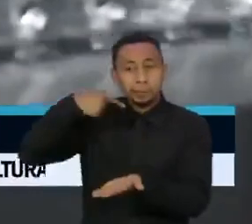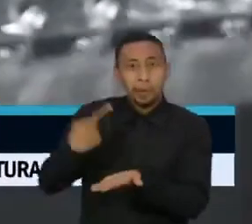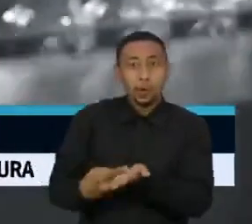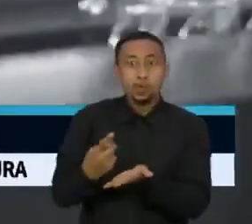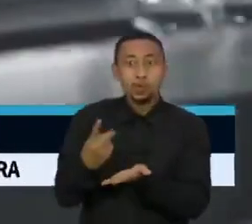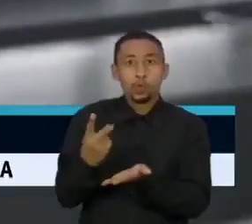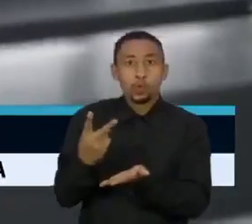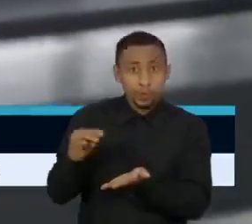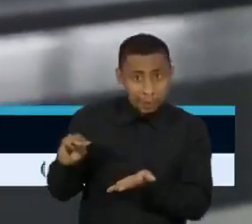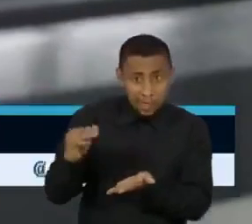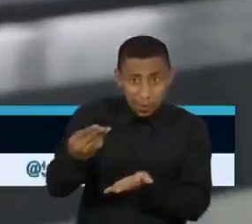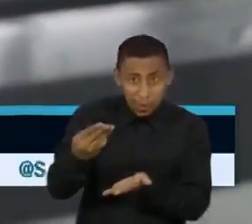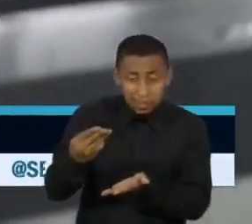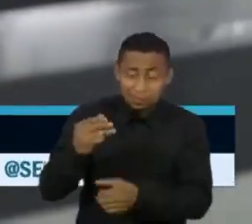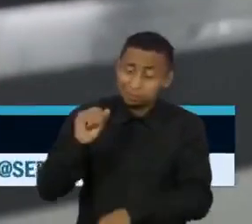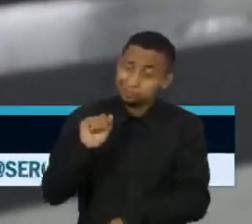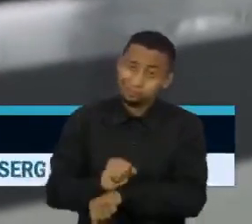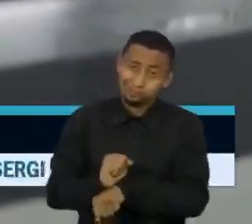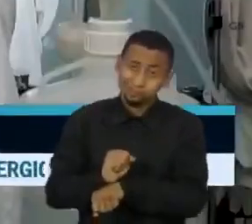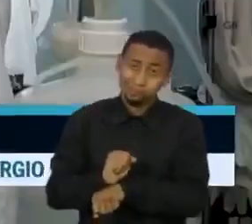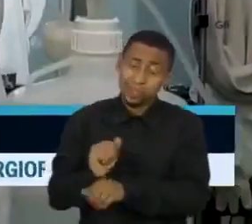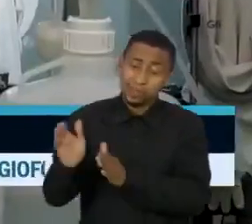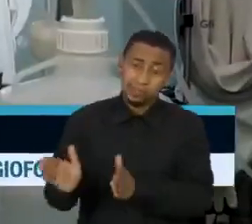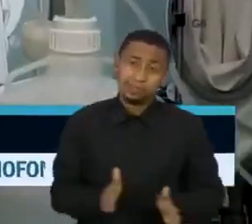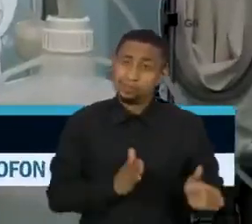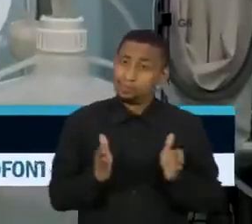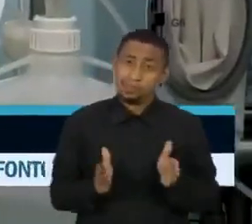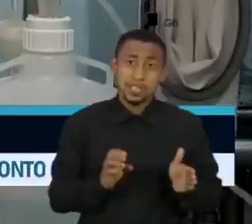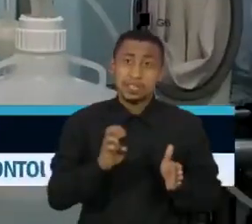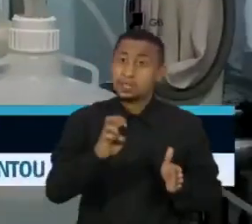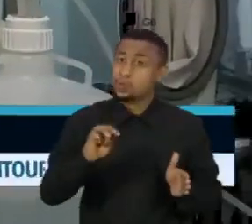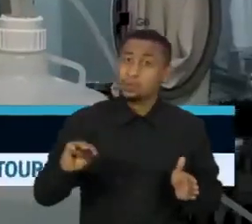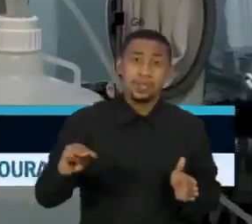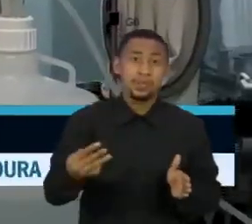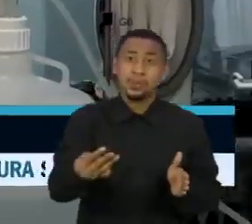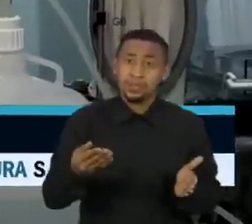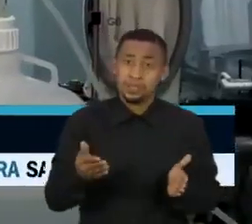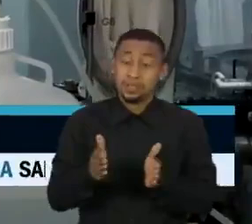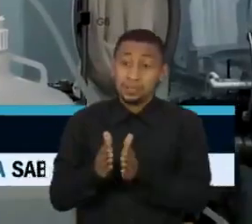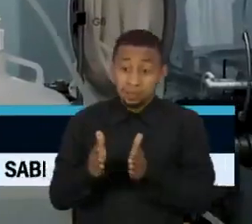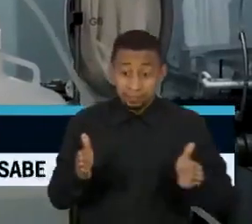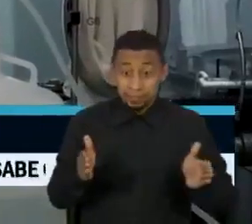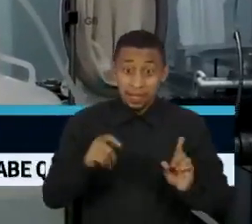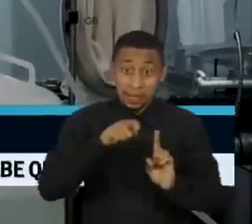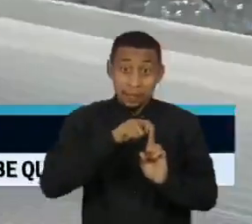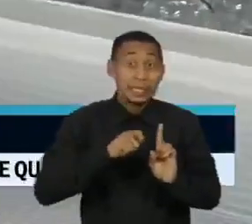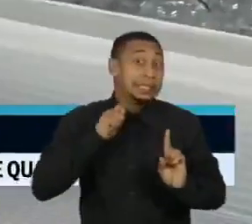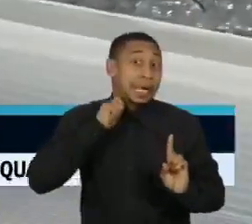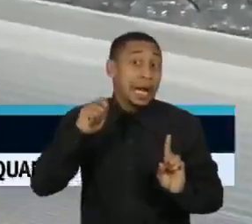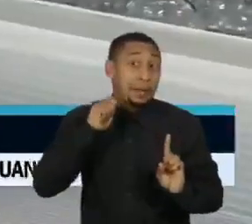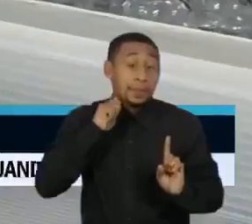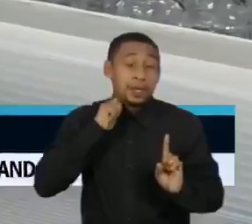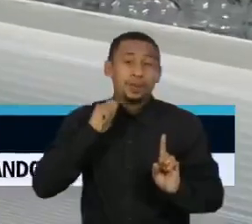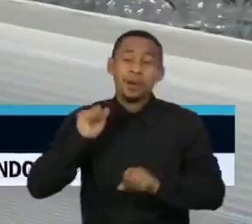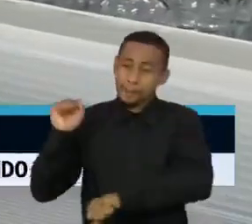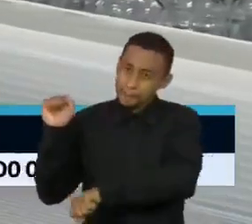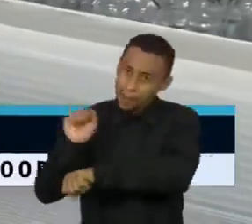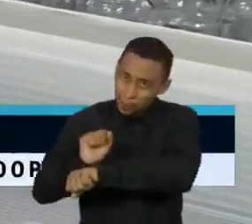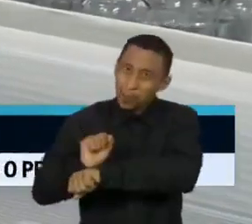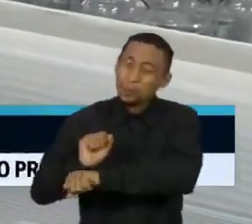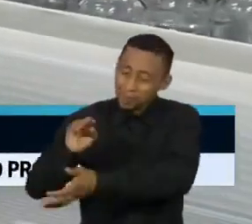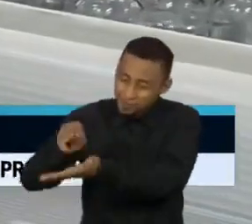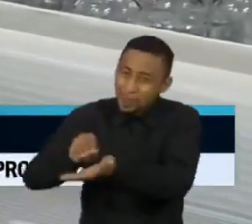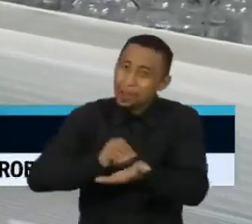de doses, deve ficar em apenas 5 milhões. No início de abril, o Instituto já havia paralisado a produção por falta do